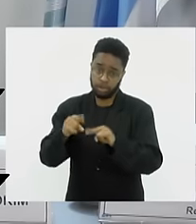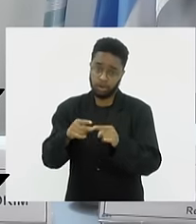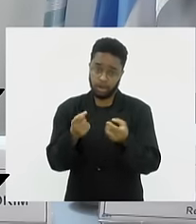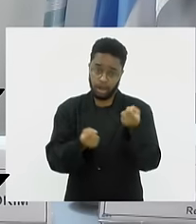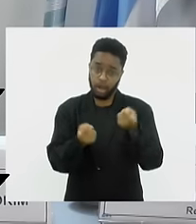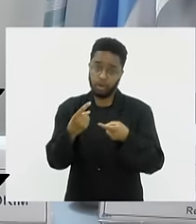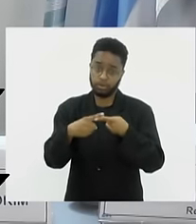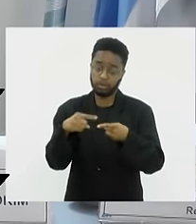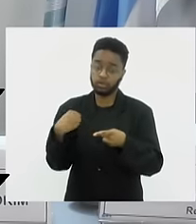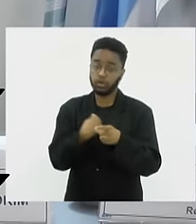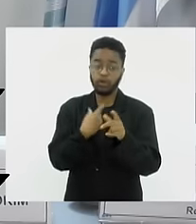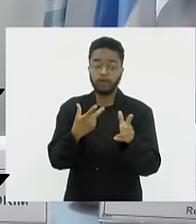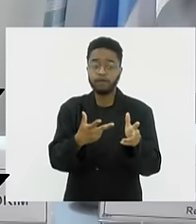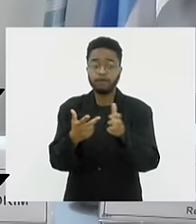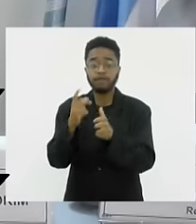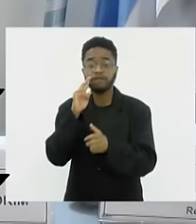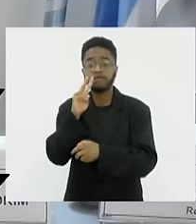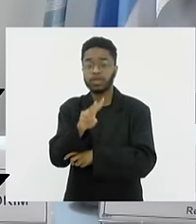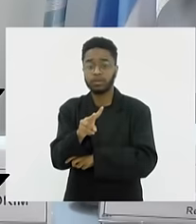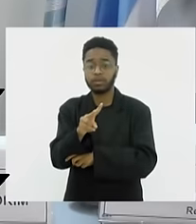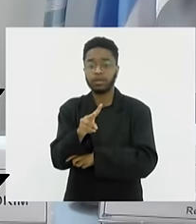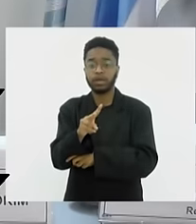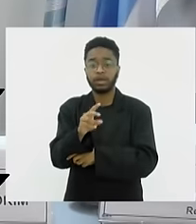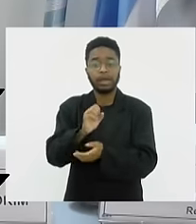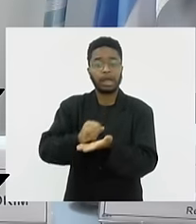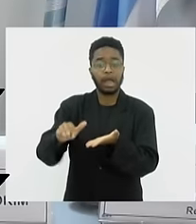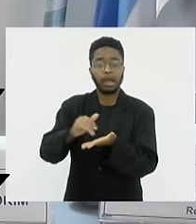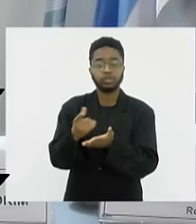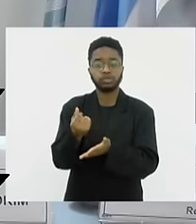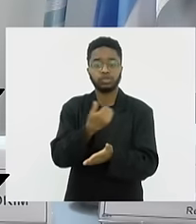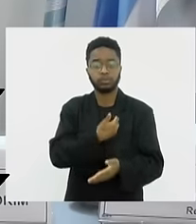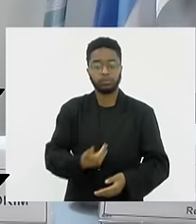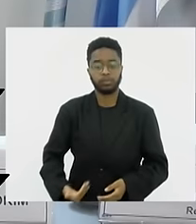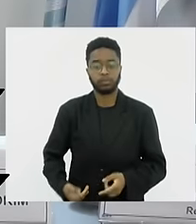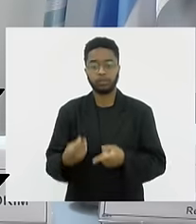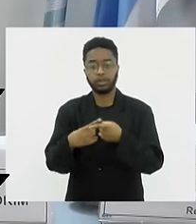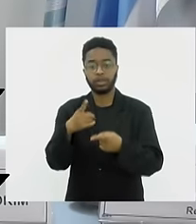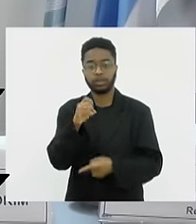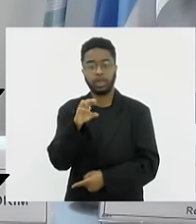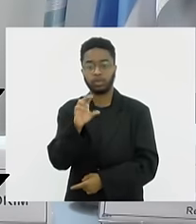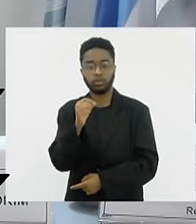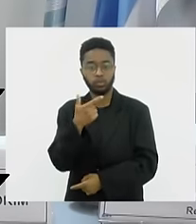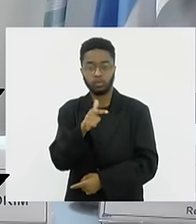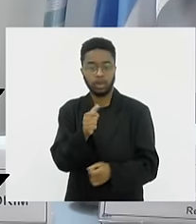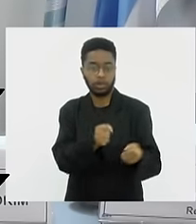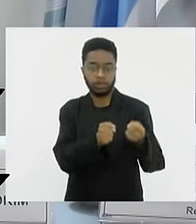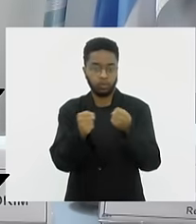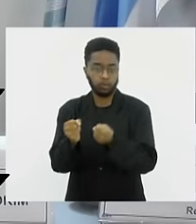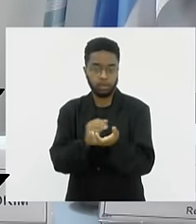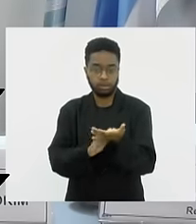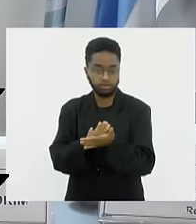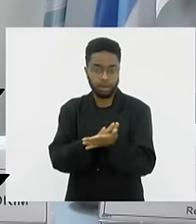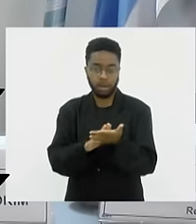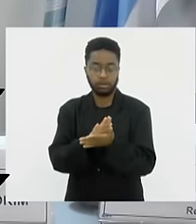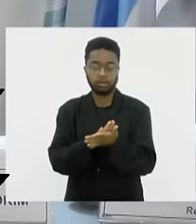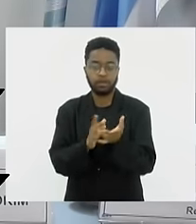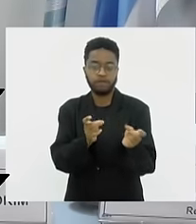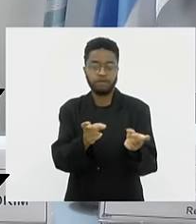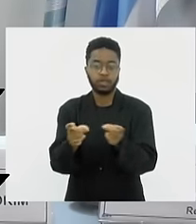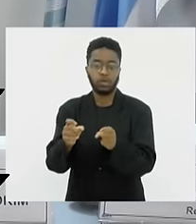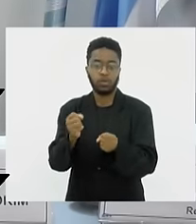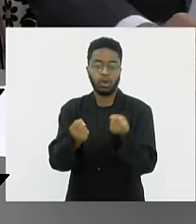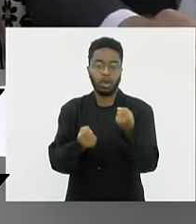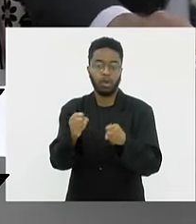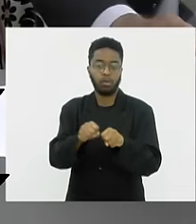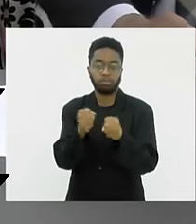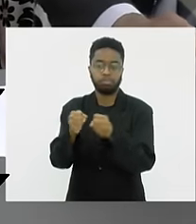de carros. É ralo, é privada de dinheiro público. O Detro não tem poder para desmanchar carro e vender o carro fracionado.